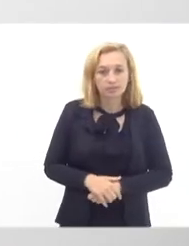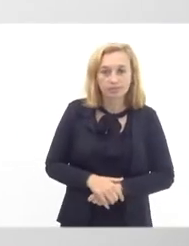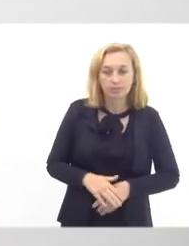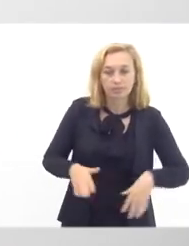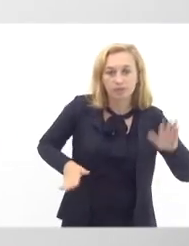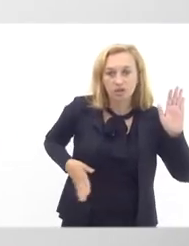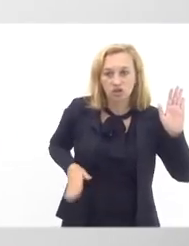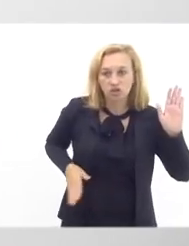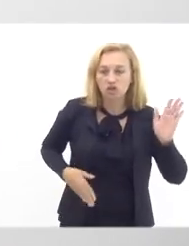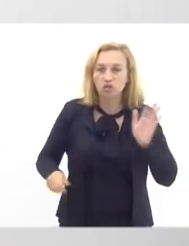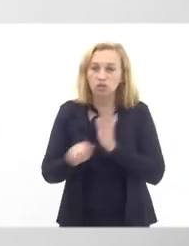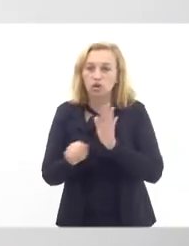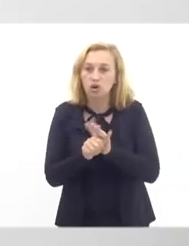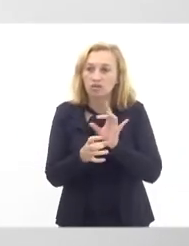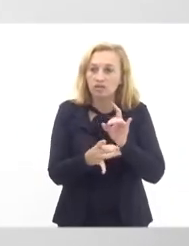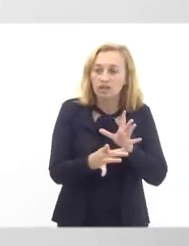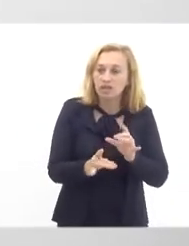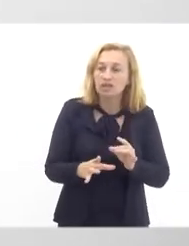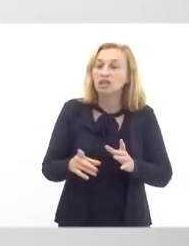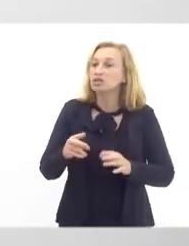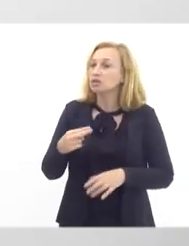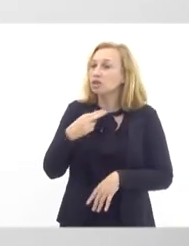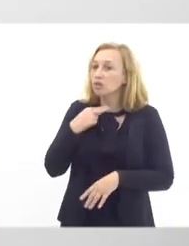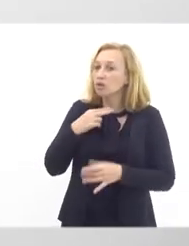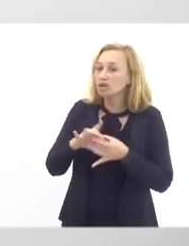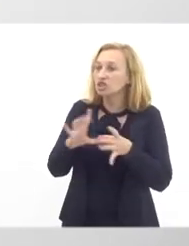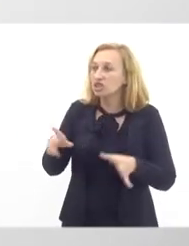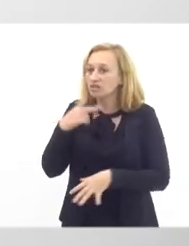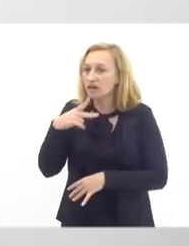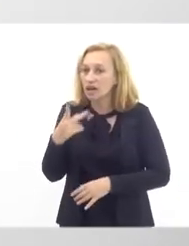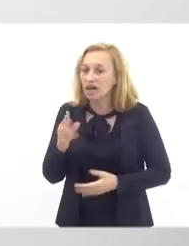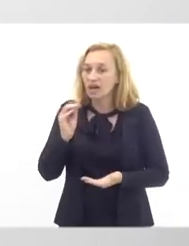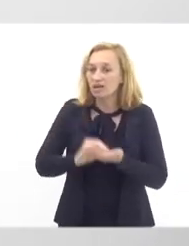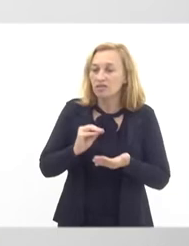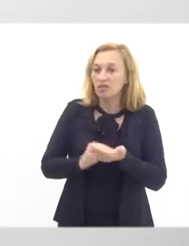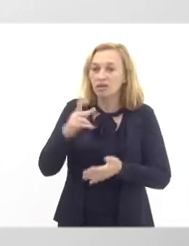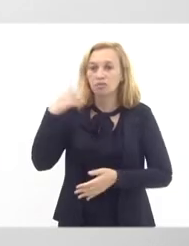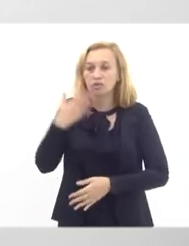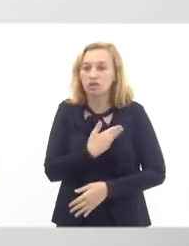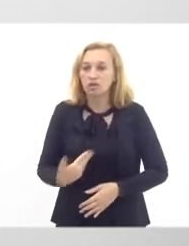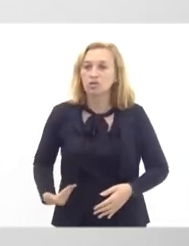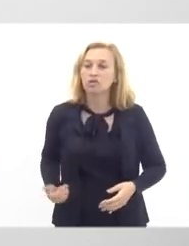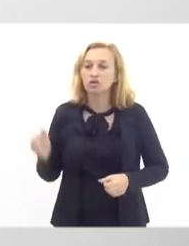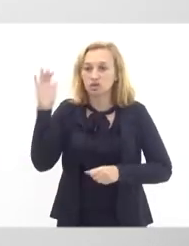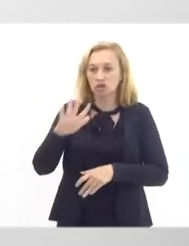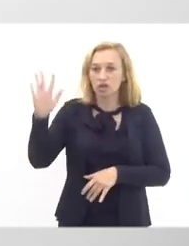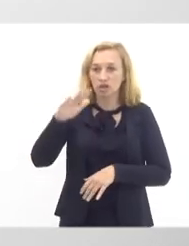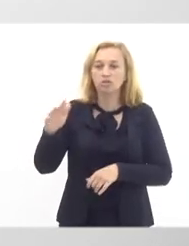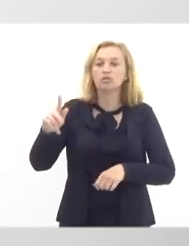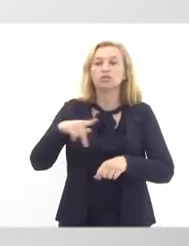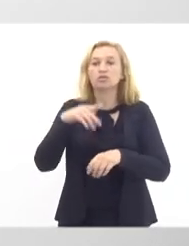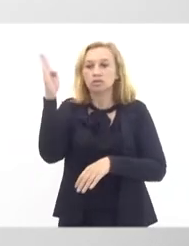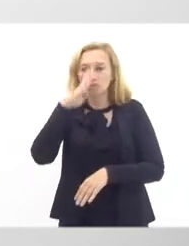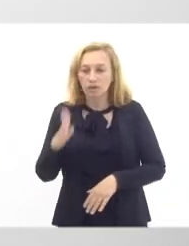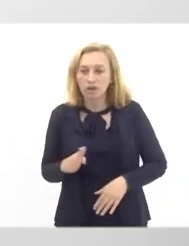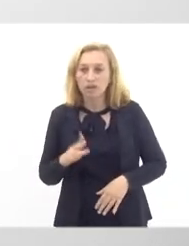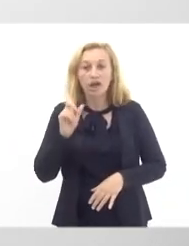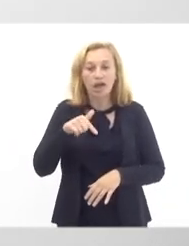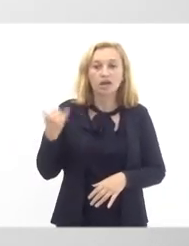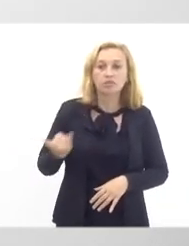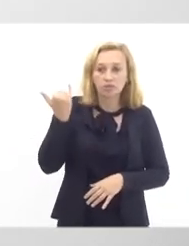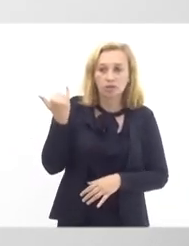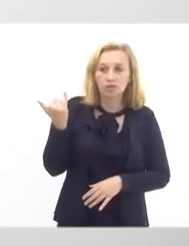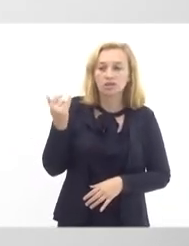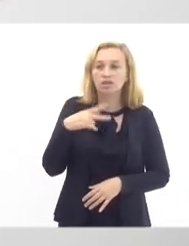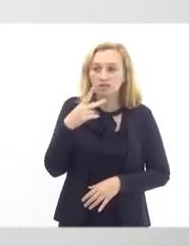isso não pode deixar de ser dito, porque isso é a total ausência do poder público em geral no Brasil. É importante que